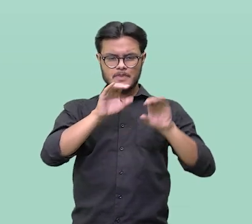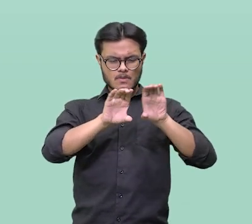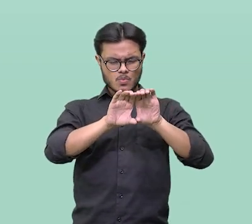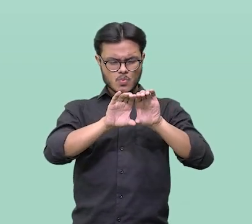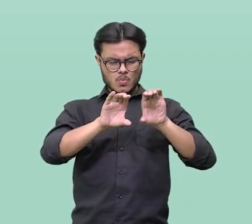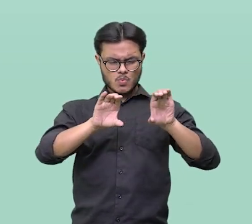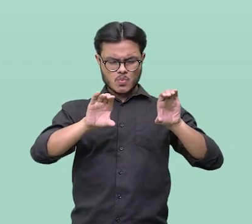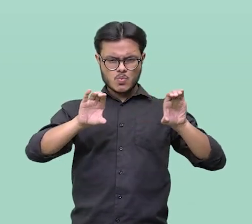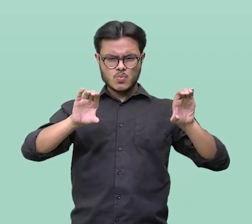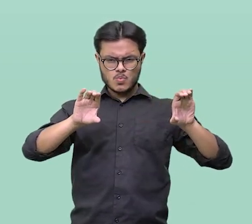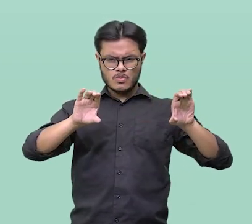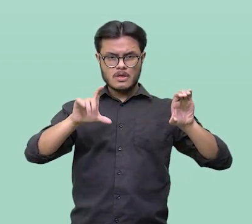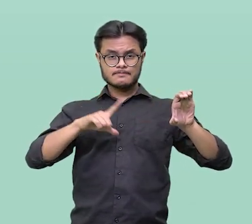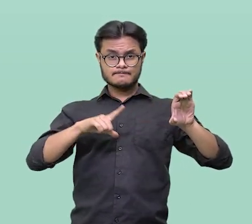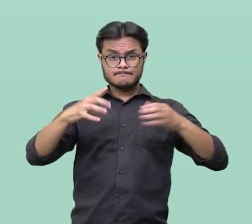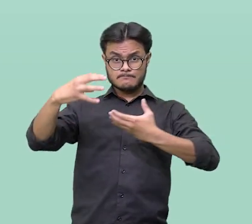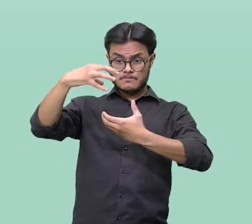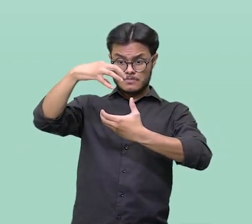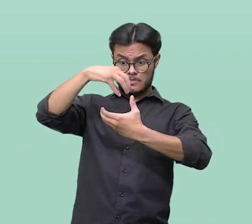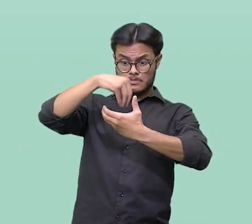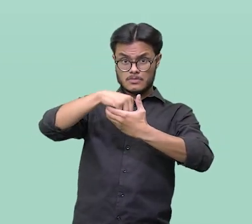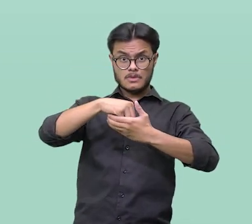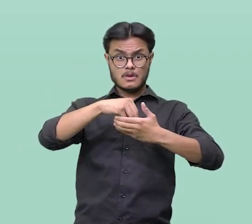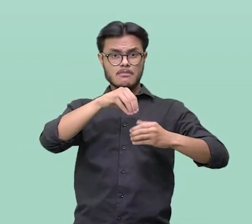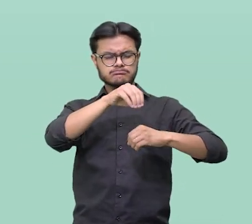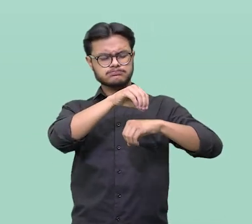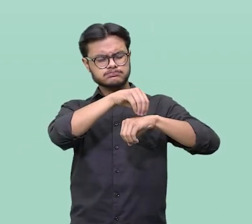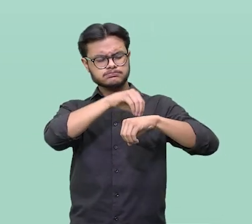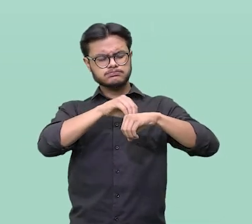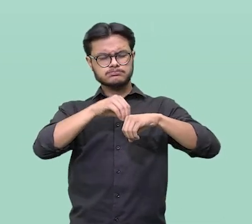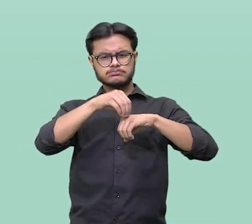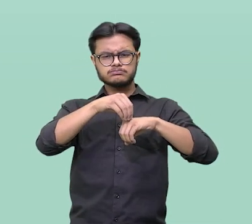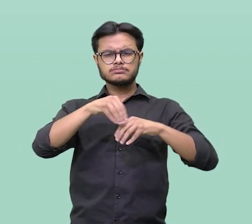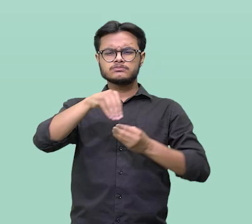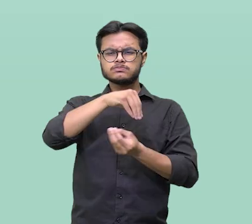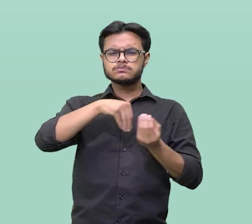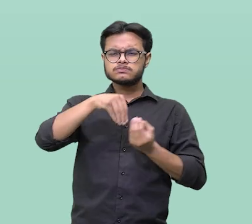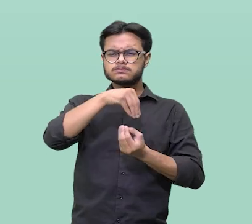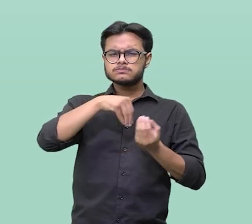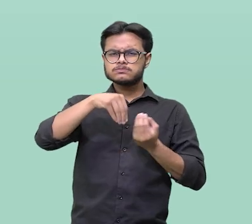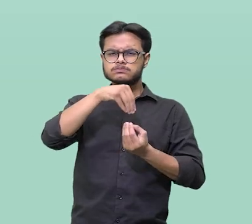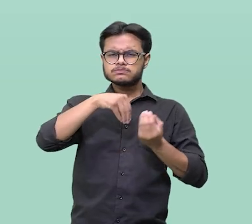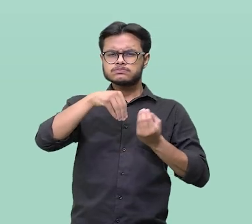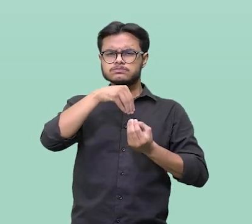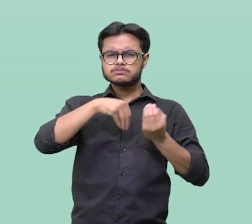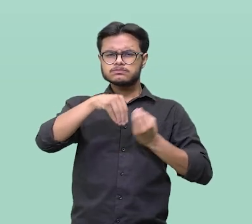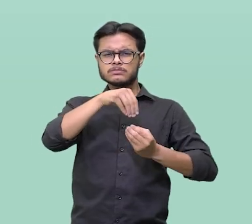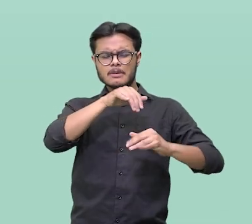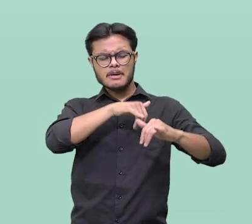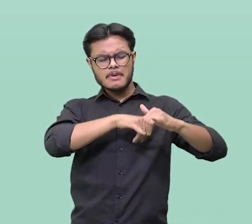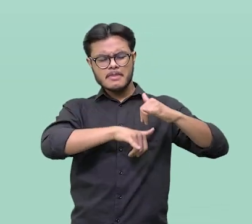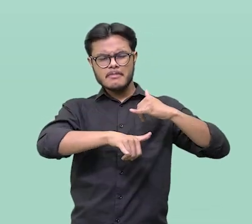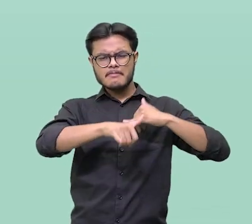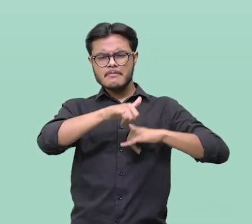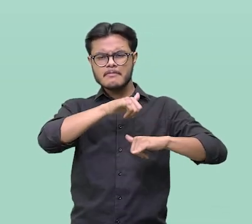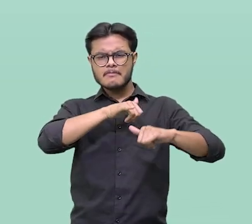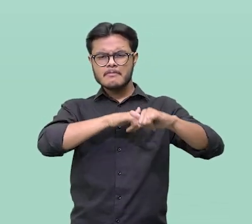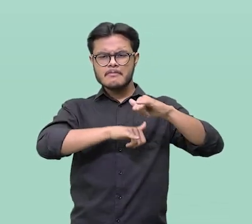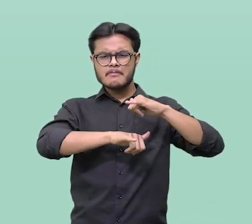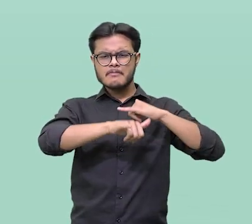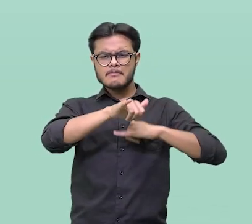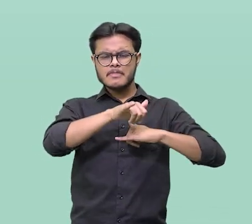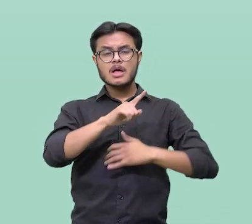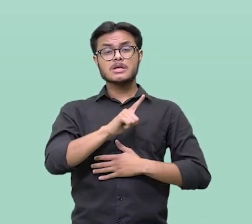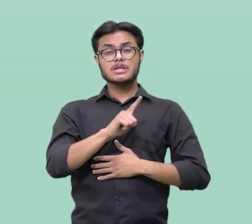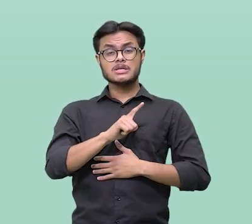ele tem as partículas portadoras de carga e elas estão se movimentando de forma desordenada. E do outro lado nós temos um fio onde nós colocamos